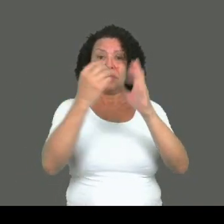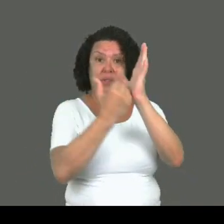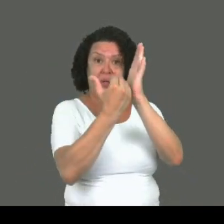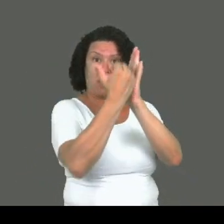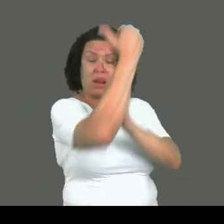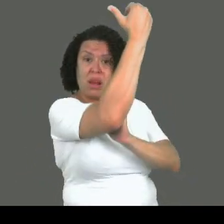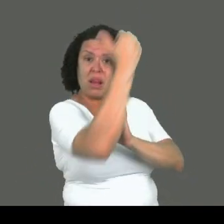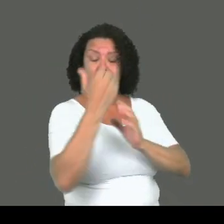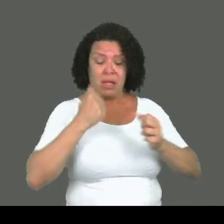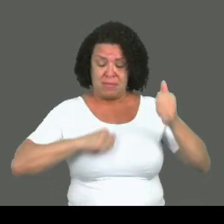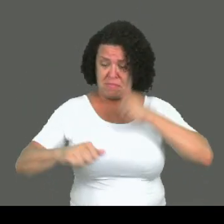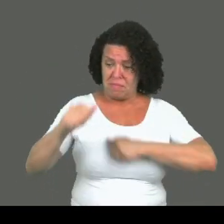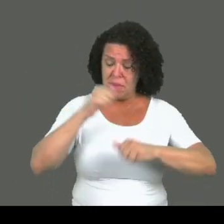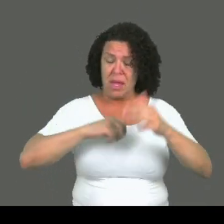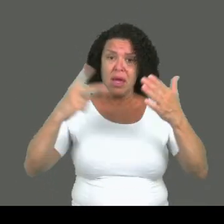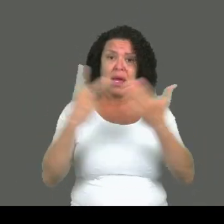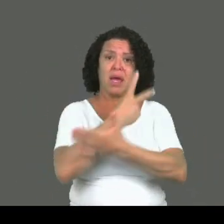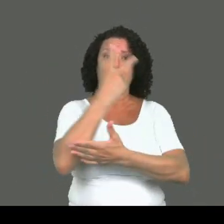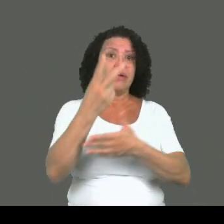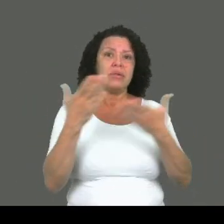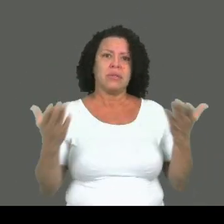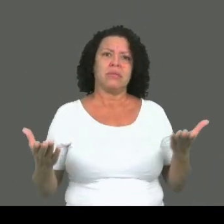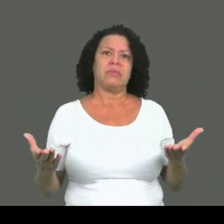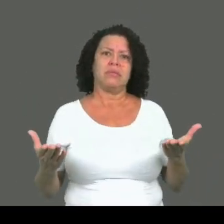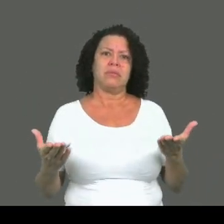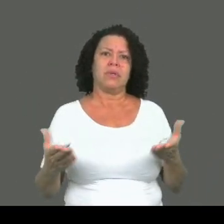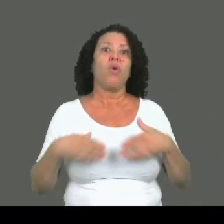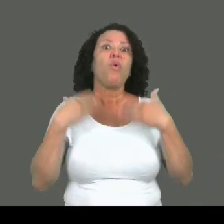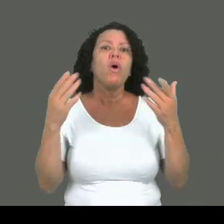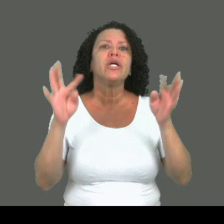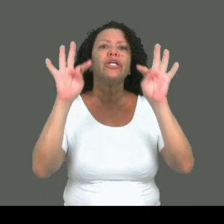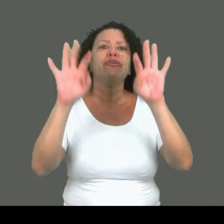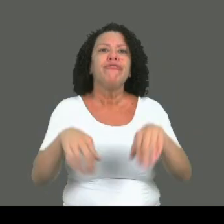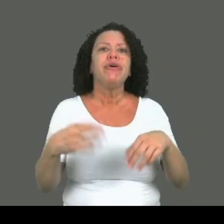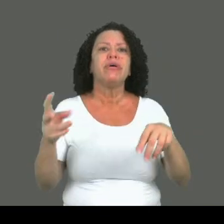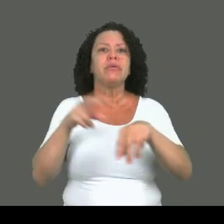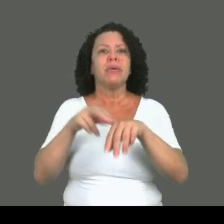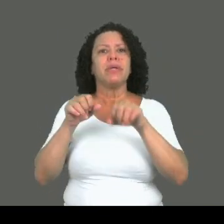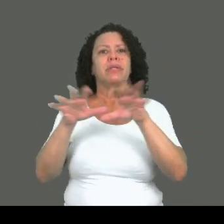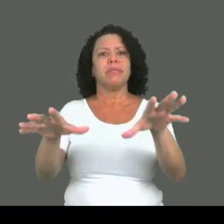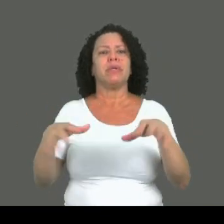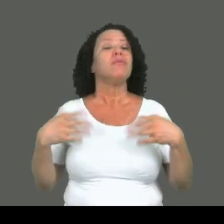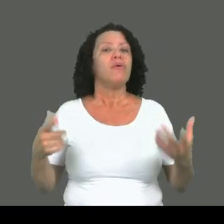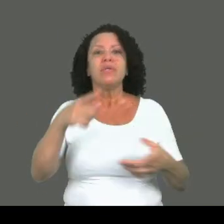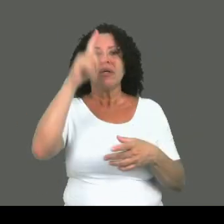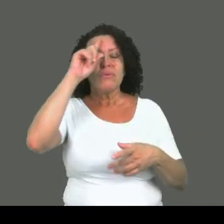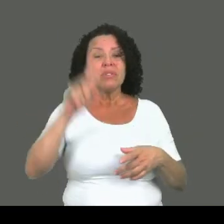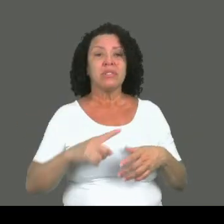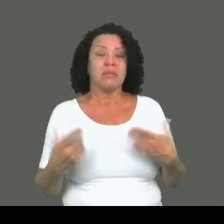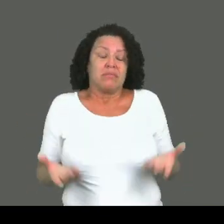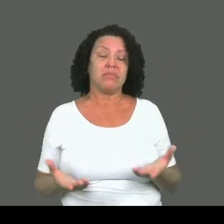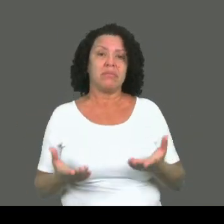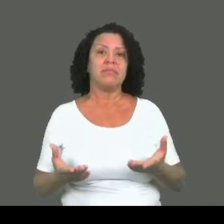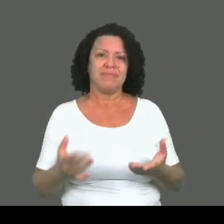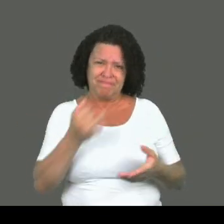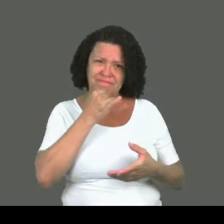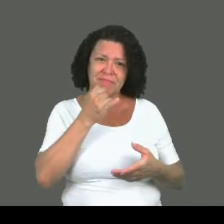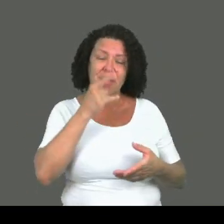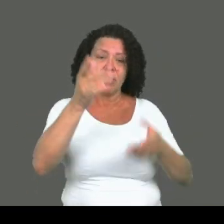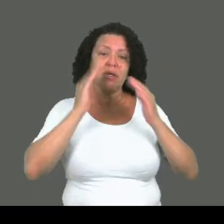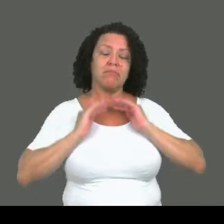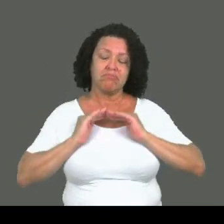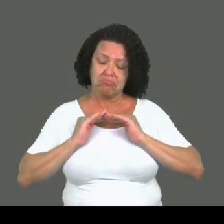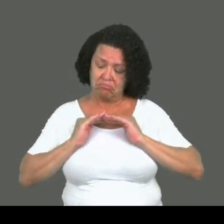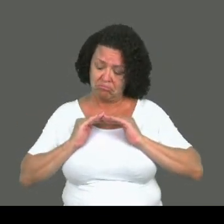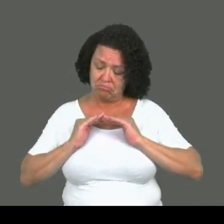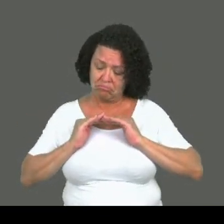de onde é que vai chegar, quando é que vai chegar o fim dessa pandemia, né? A gente desanima, a